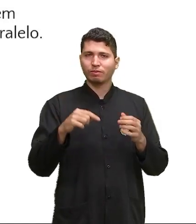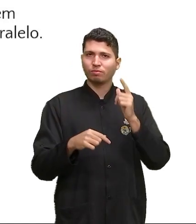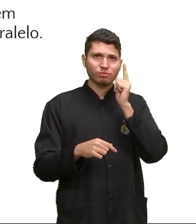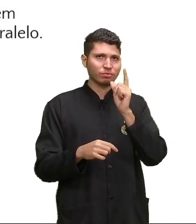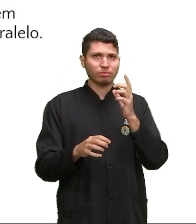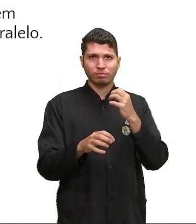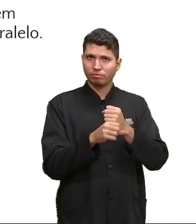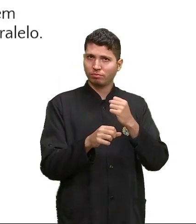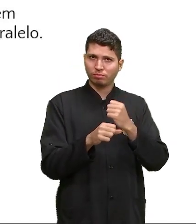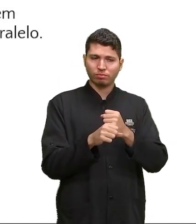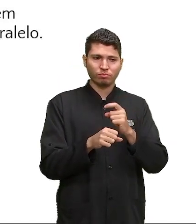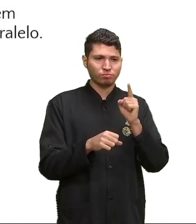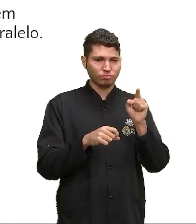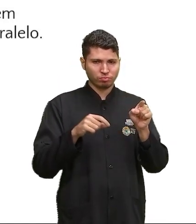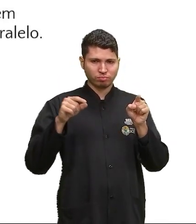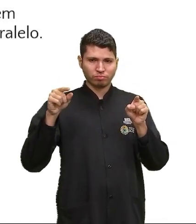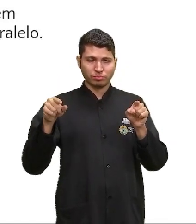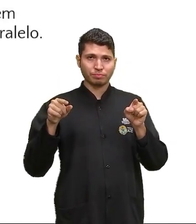potencial dos 2 pontos.